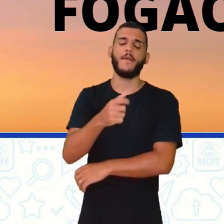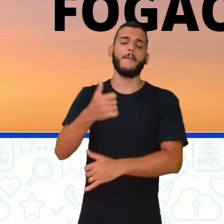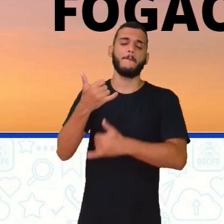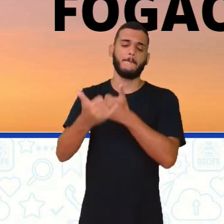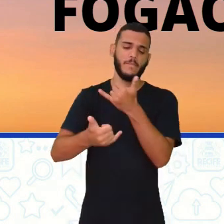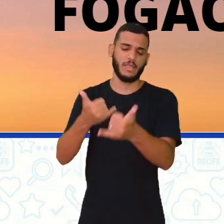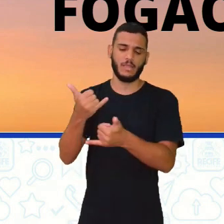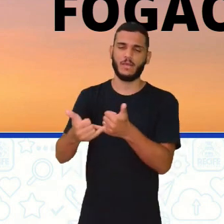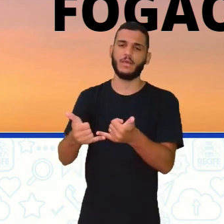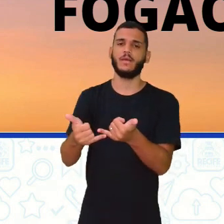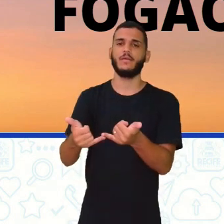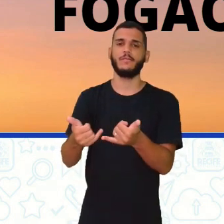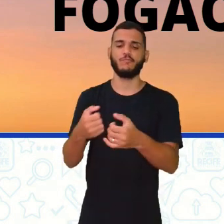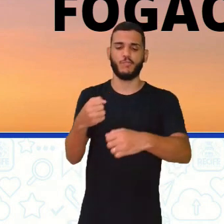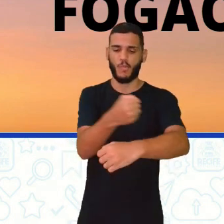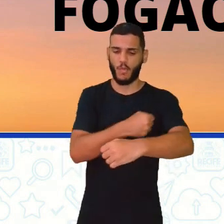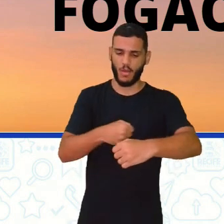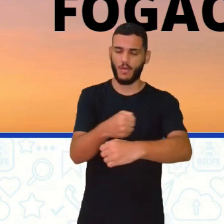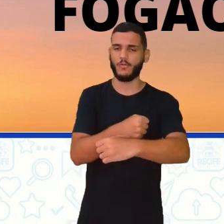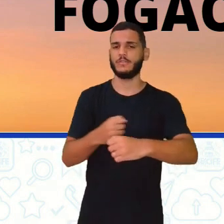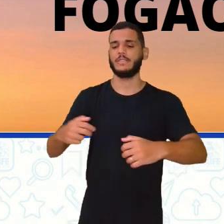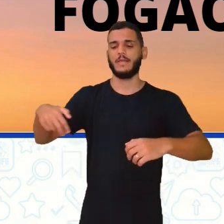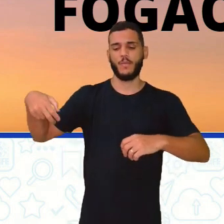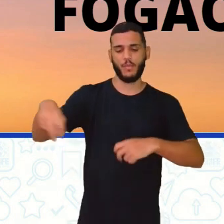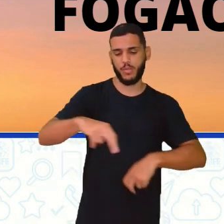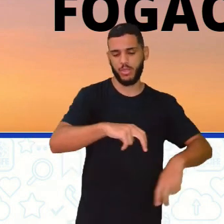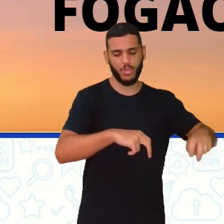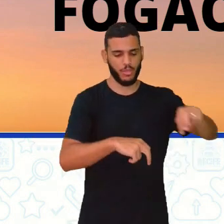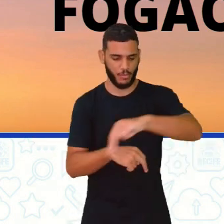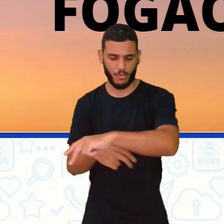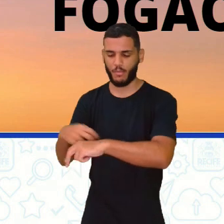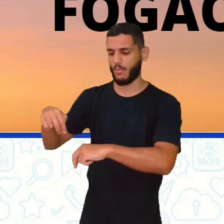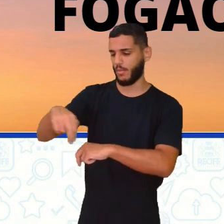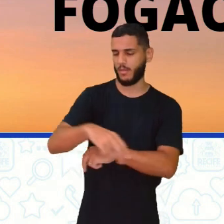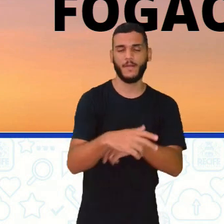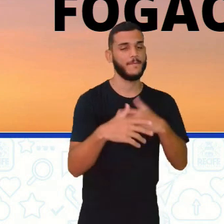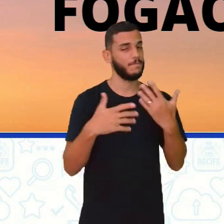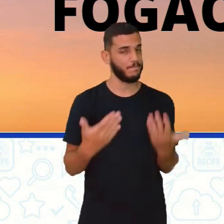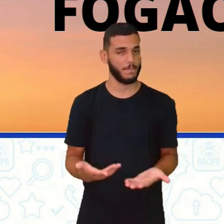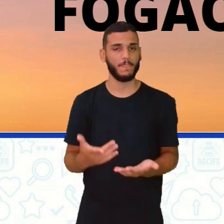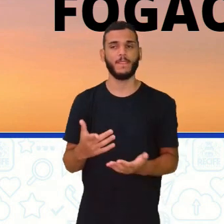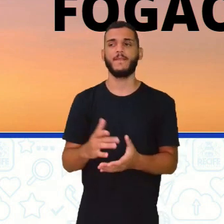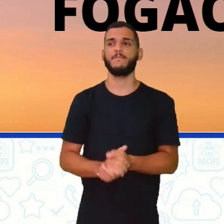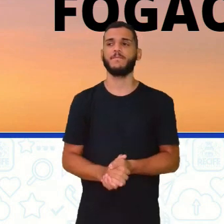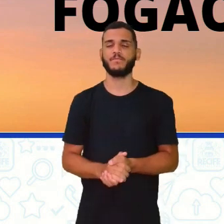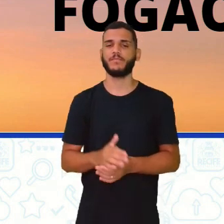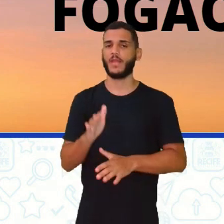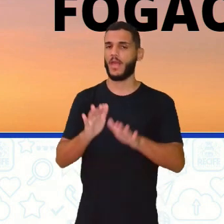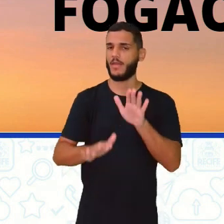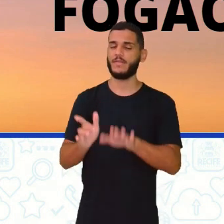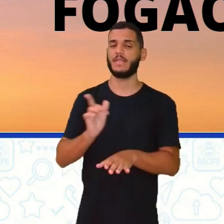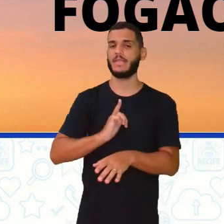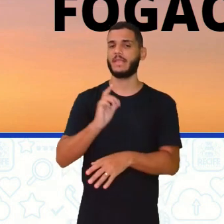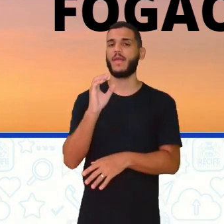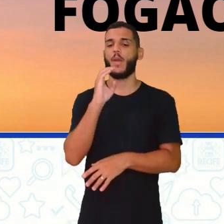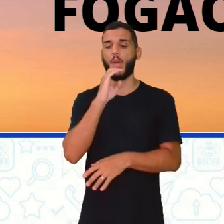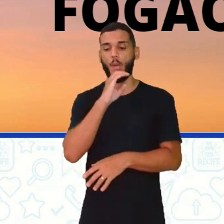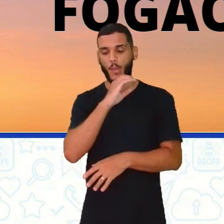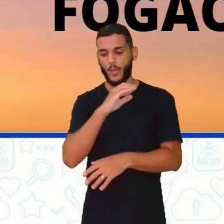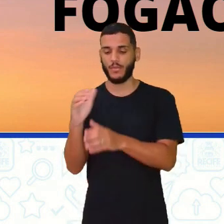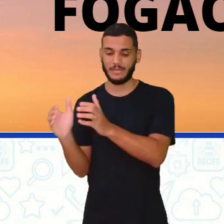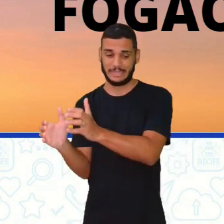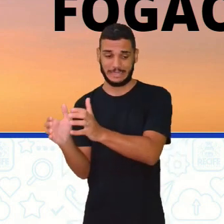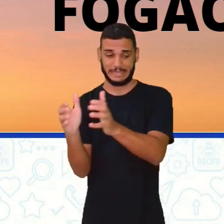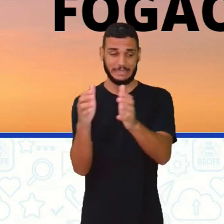cozinha, principalmente quando a mãe vai servir, não é? Um alimento que muitas vezes vai trazer bem quentinho do fogão direto para a